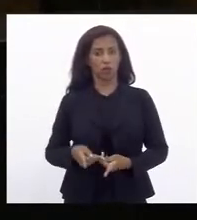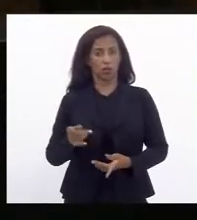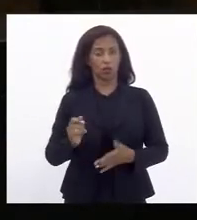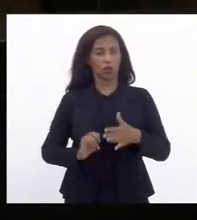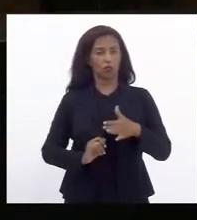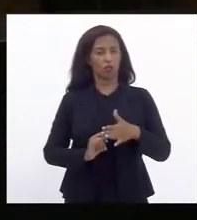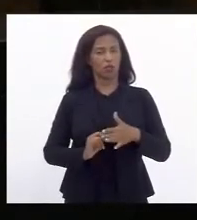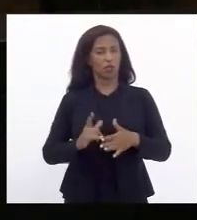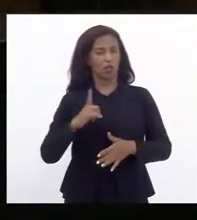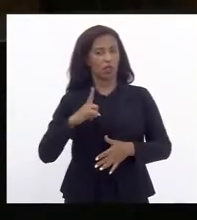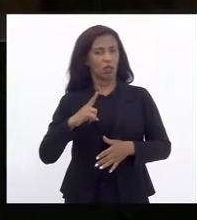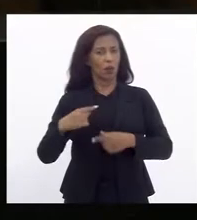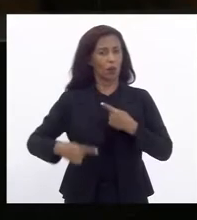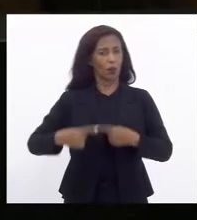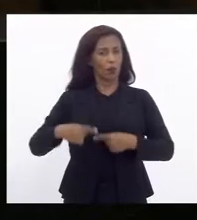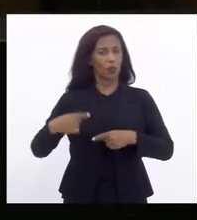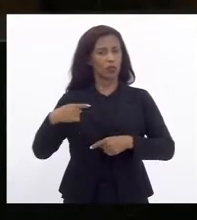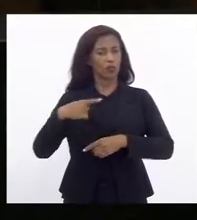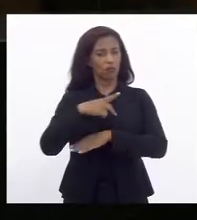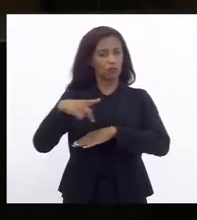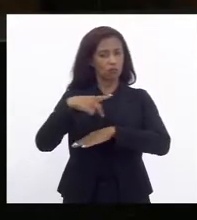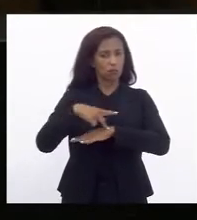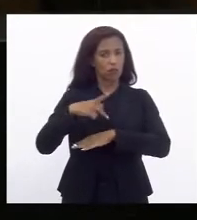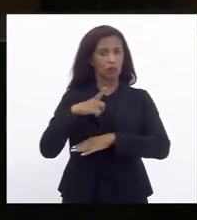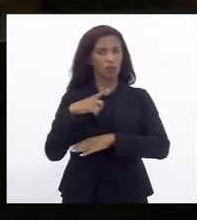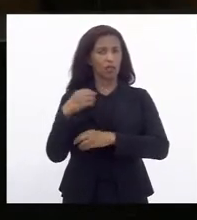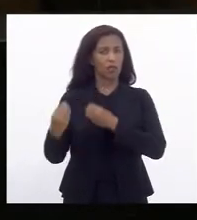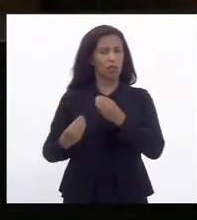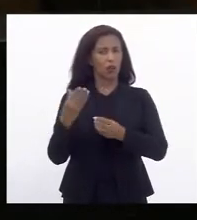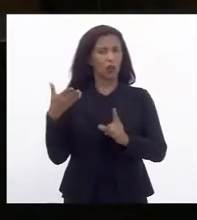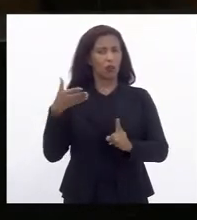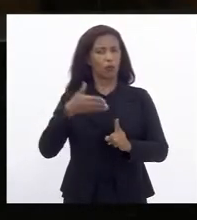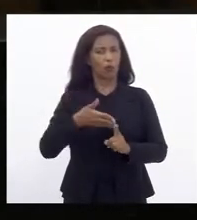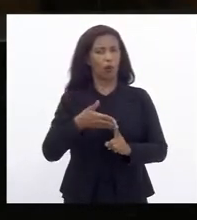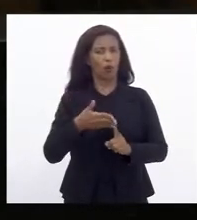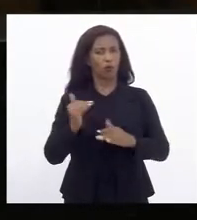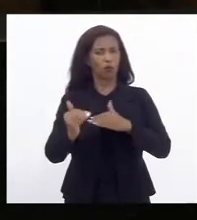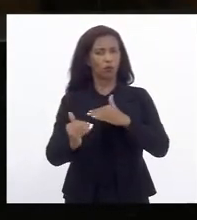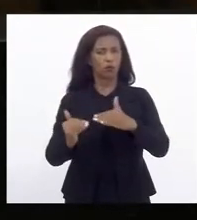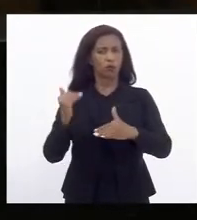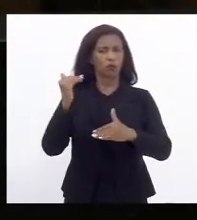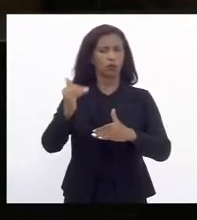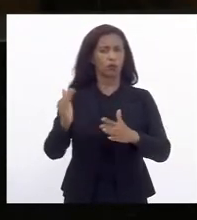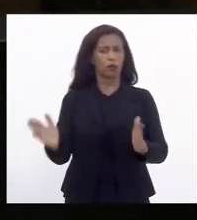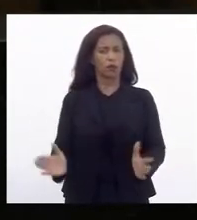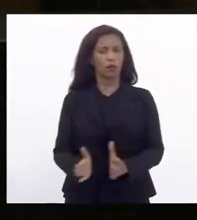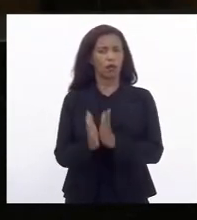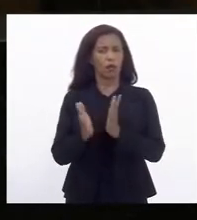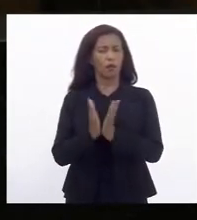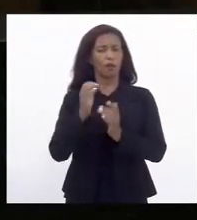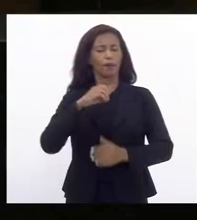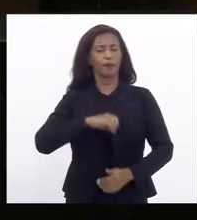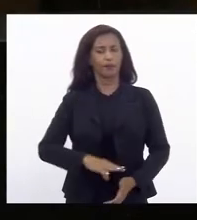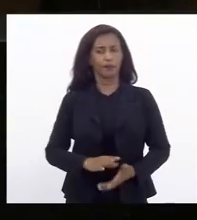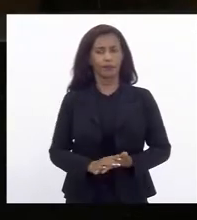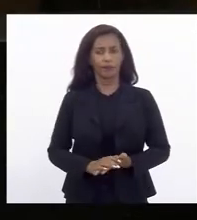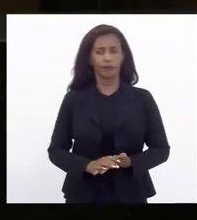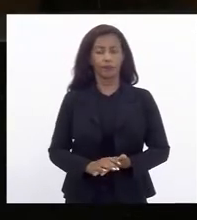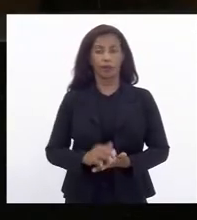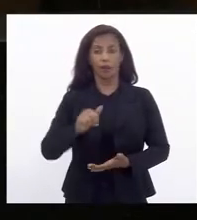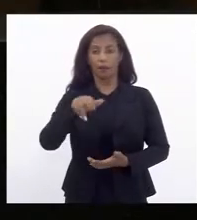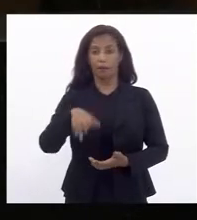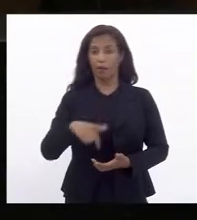uma política nacional que tem como foco a superação da pobreza menstrual. Para quem